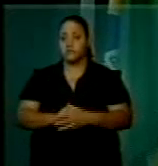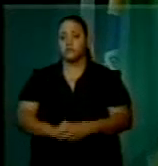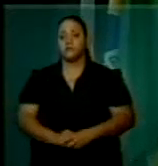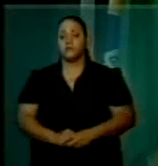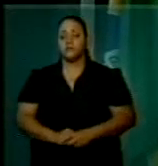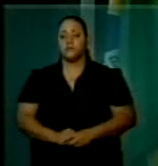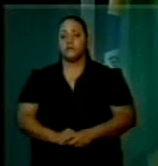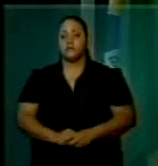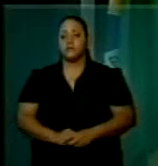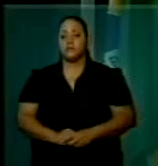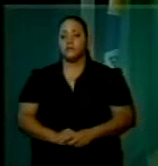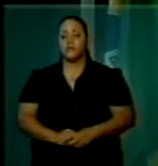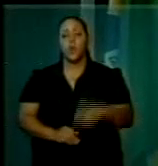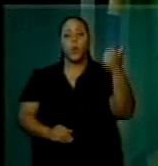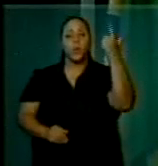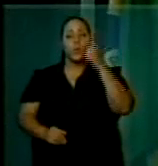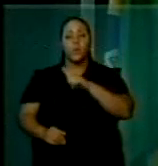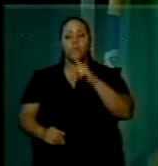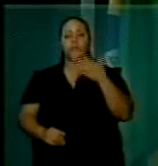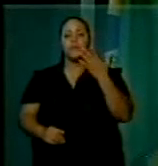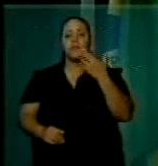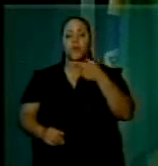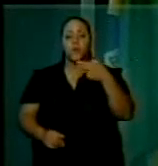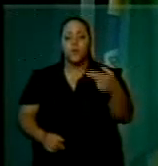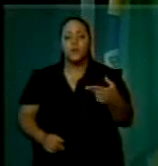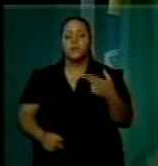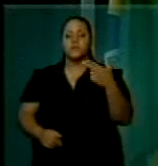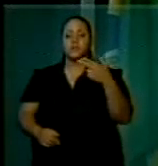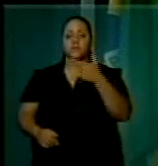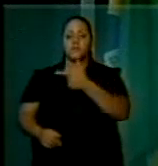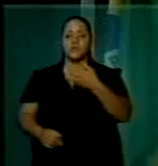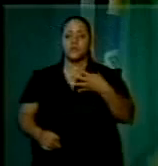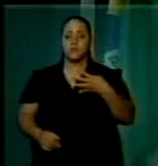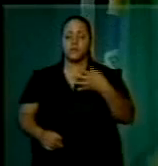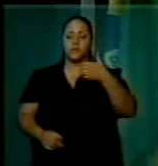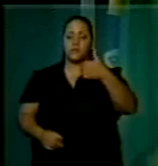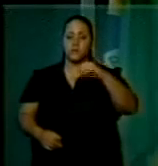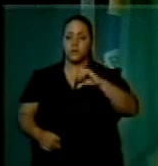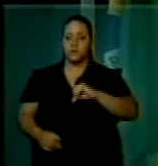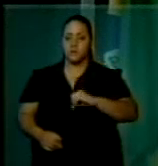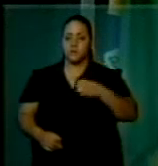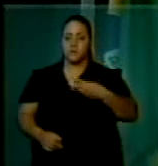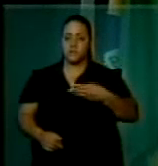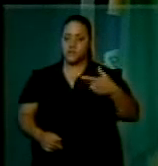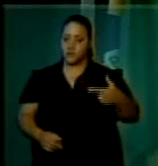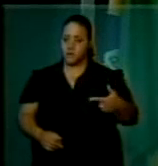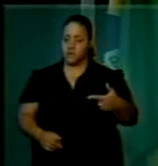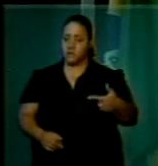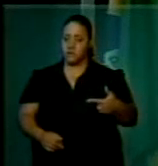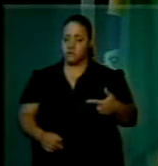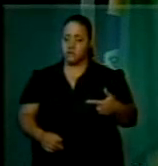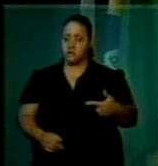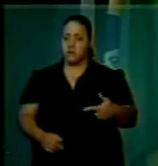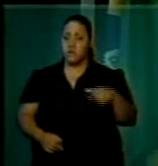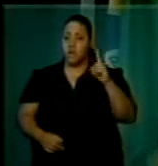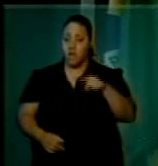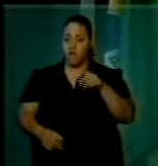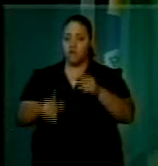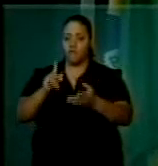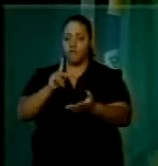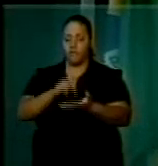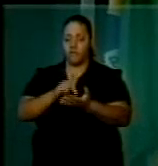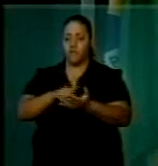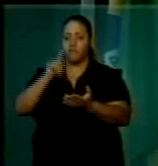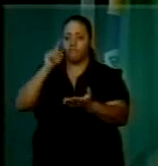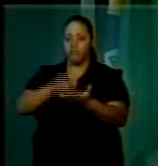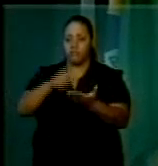mulheres brasileiras. Podemos afirmar que em 24 de fevereiro de 1932 foi um marco na história da